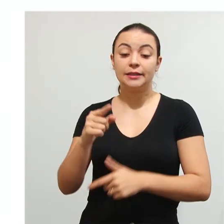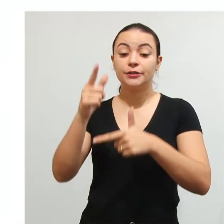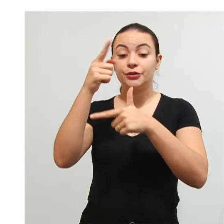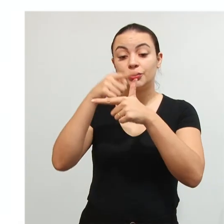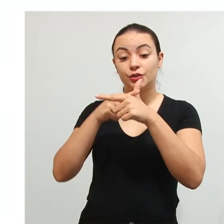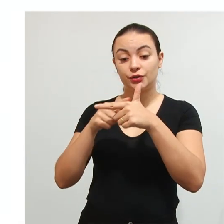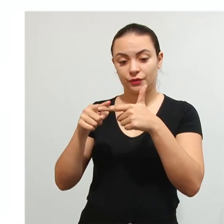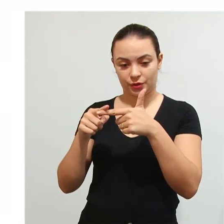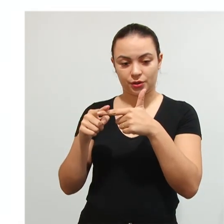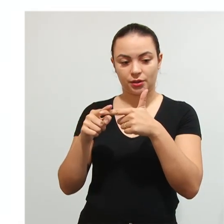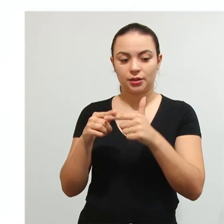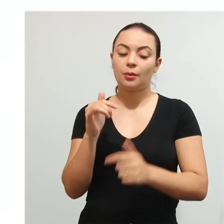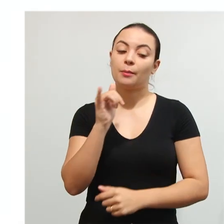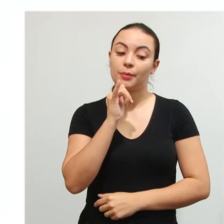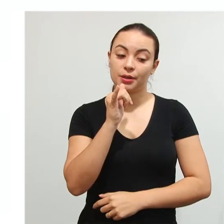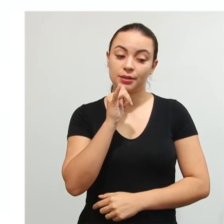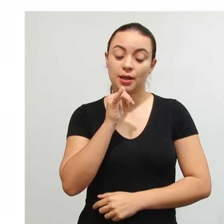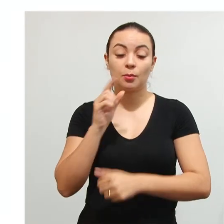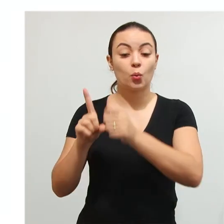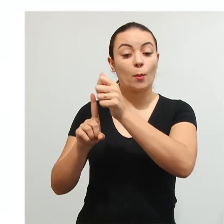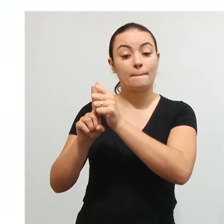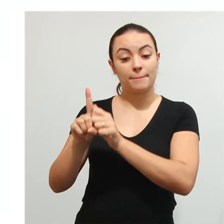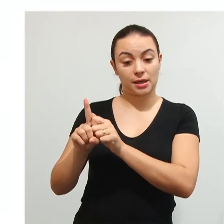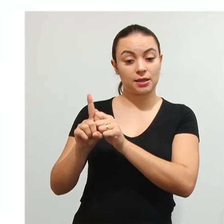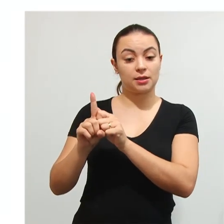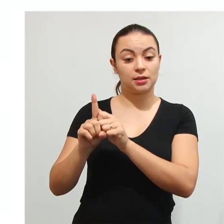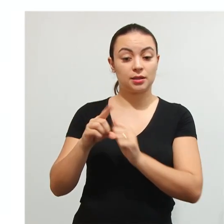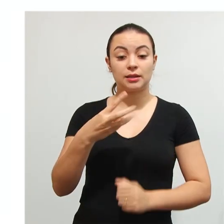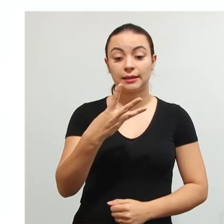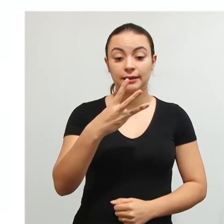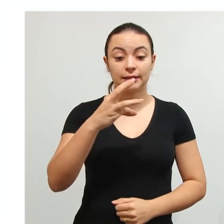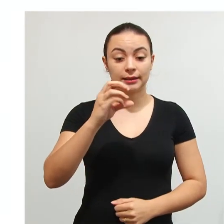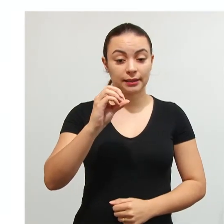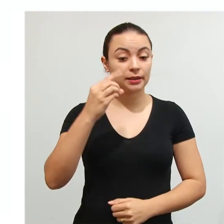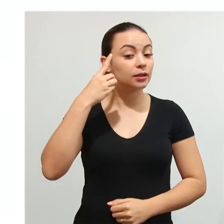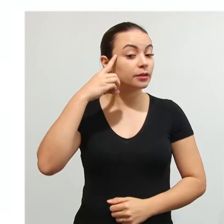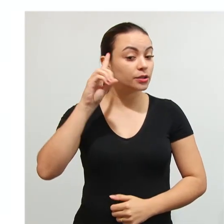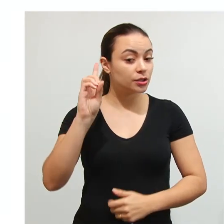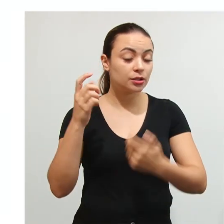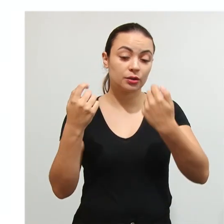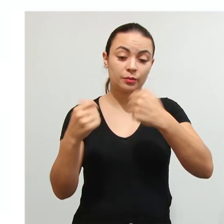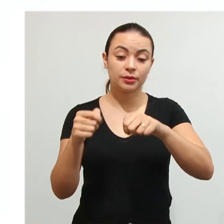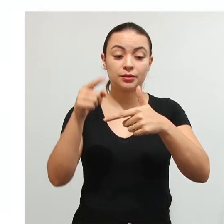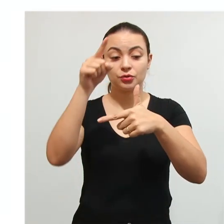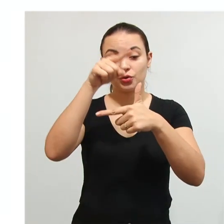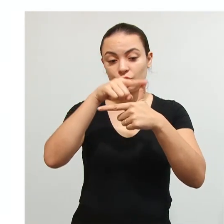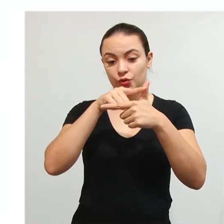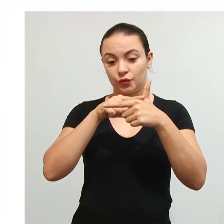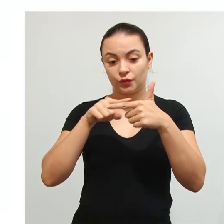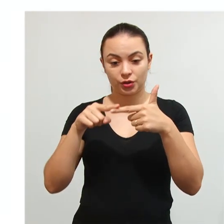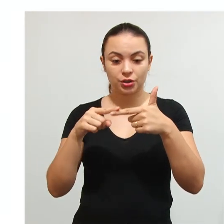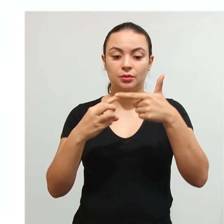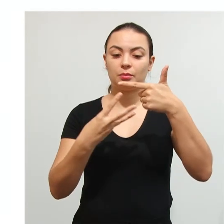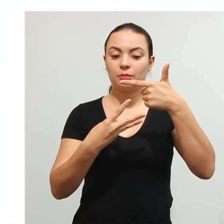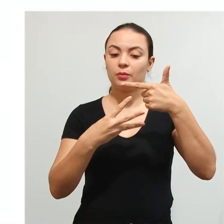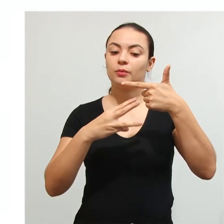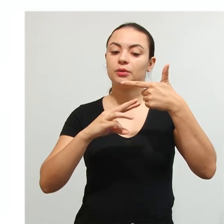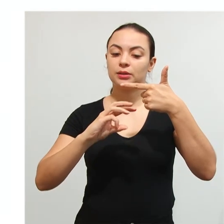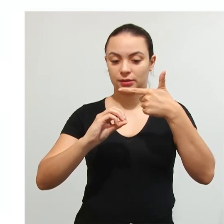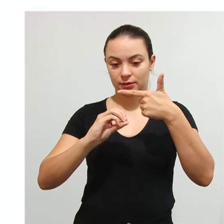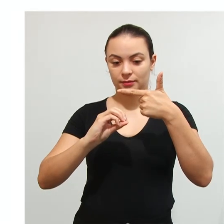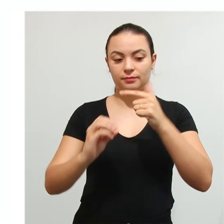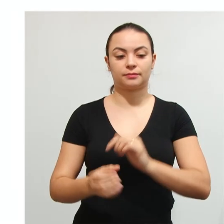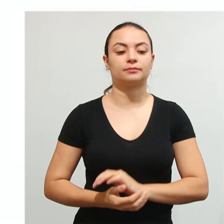dividir em 30 partes para chegar em dias para converter taxa mensal para taxa diária basta dividir por 30